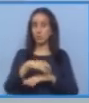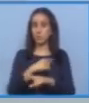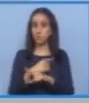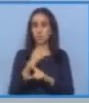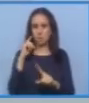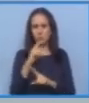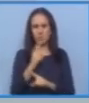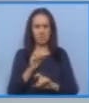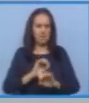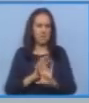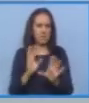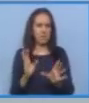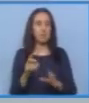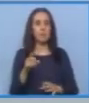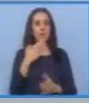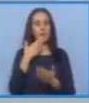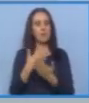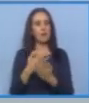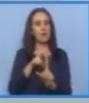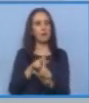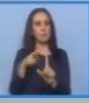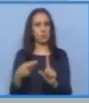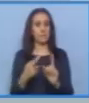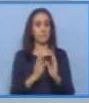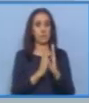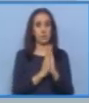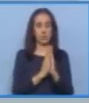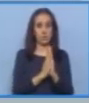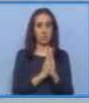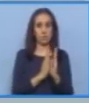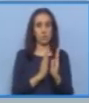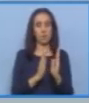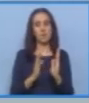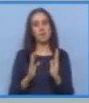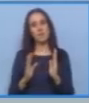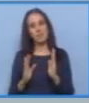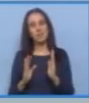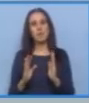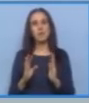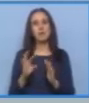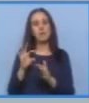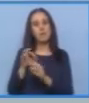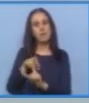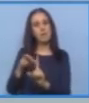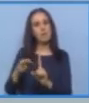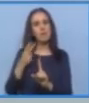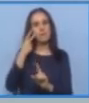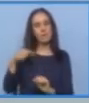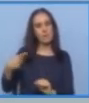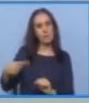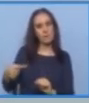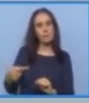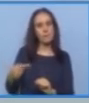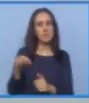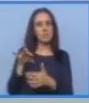música, como é evidente. Foi uma forma de abordar a religião mais pelo ângulo da vida cotidiana,